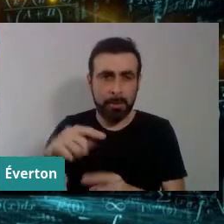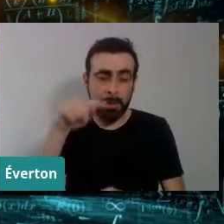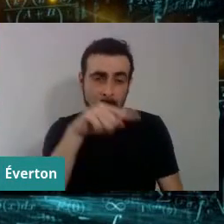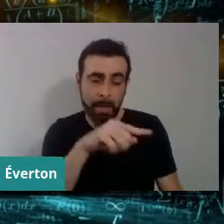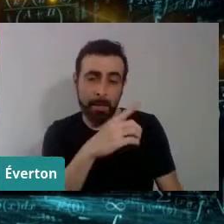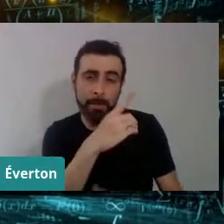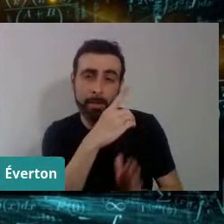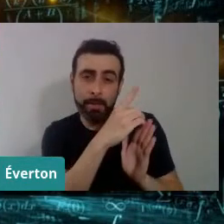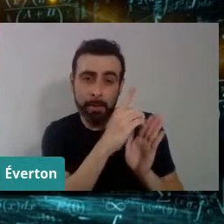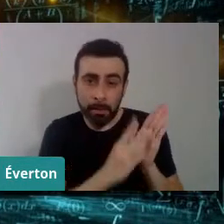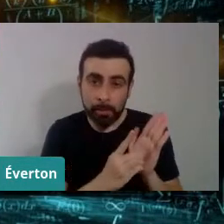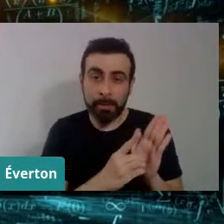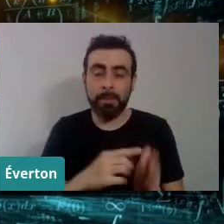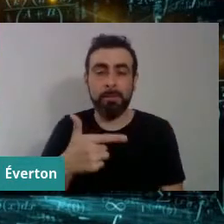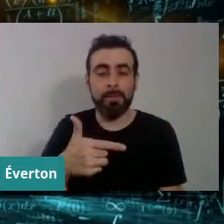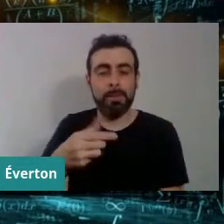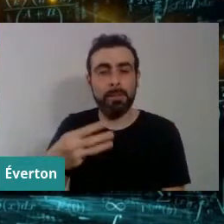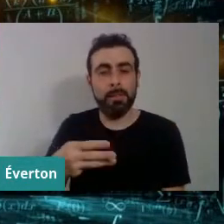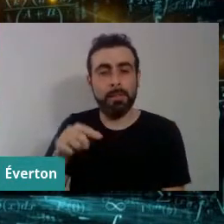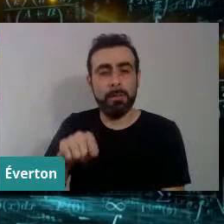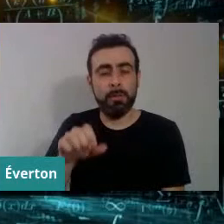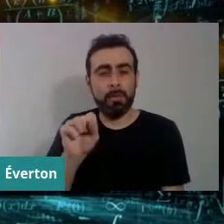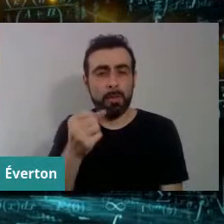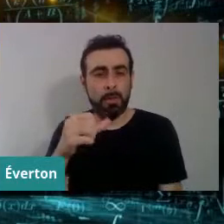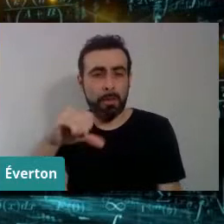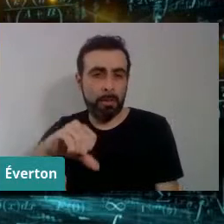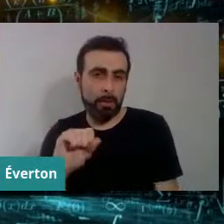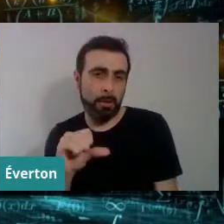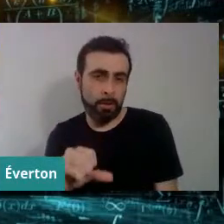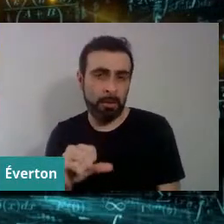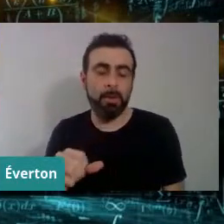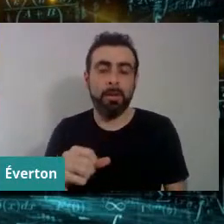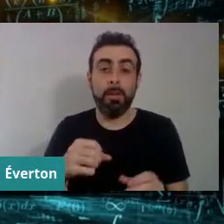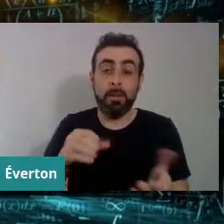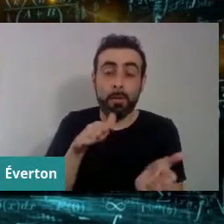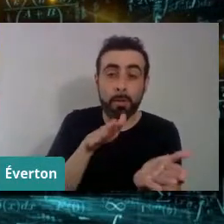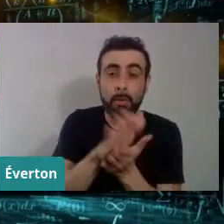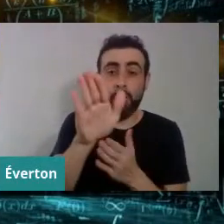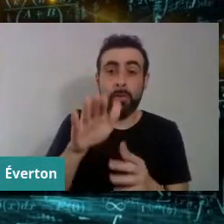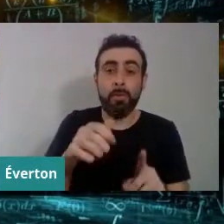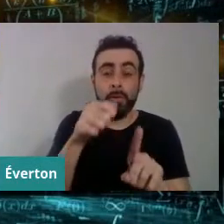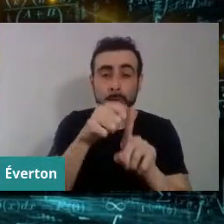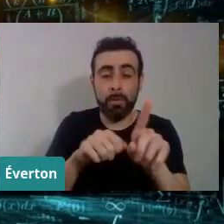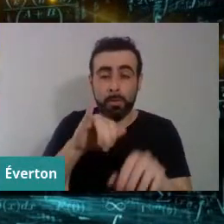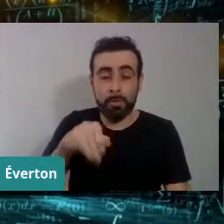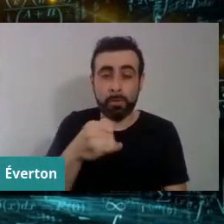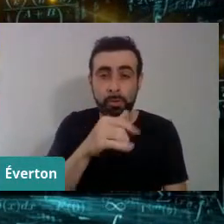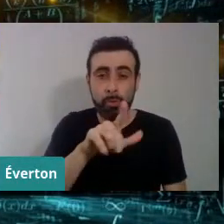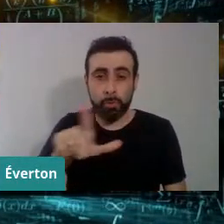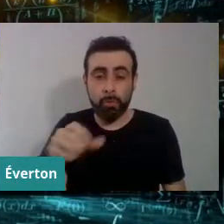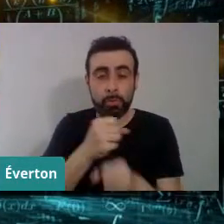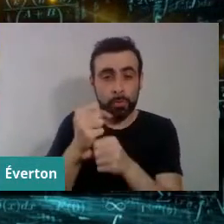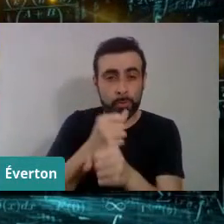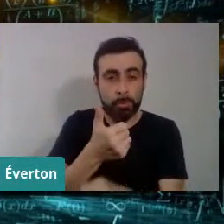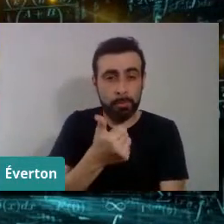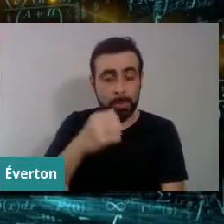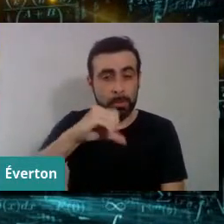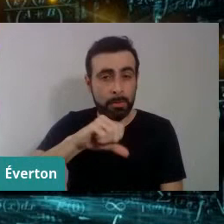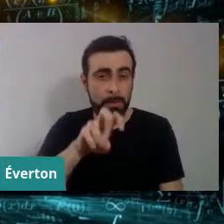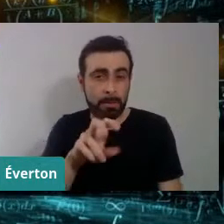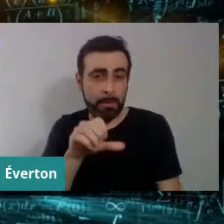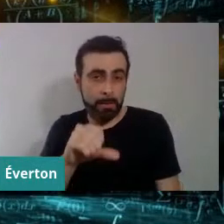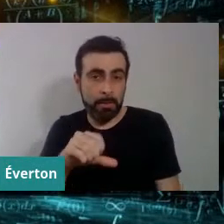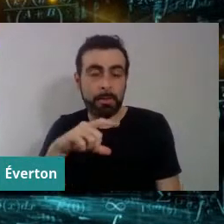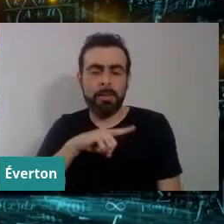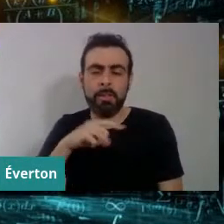23.829, que foi publicado no dia 17 de julho de 1959, foi criada a Faculdade Estadual